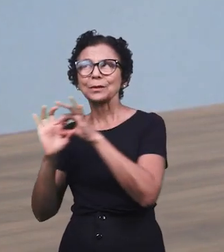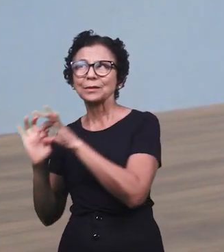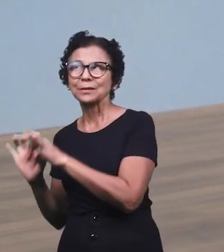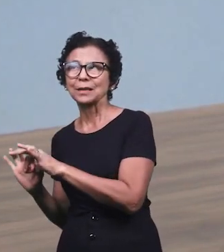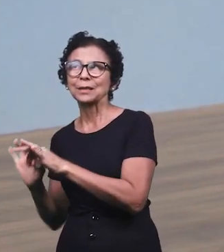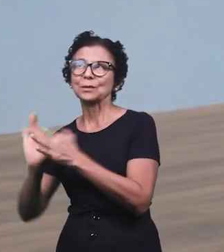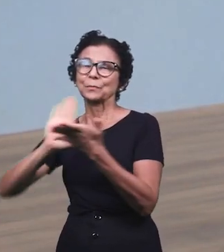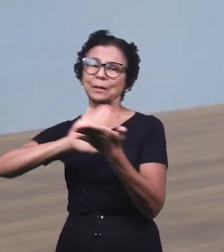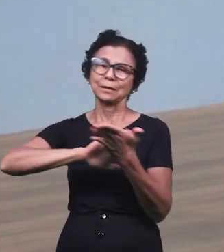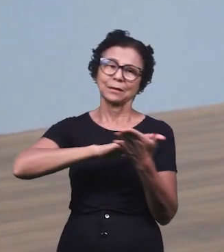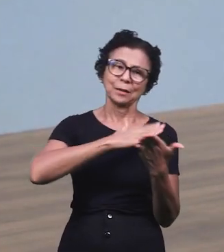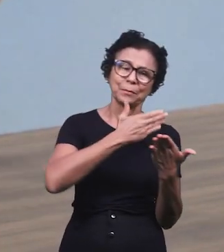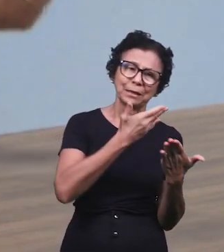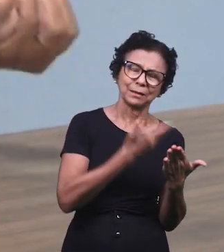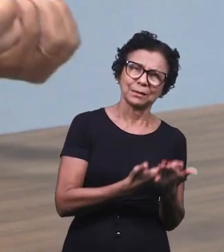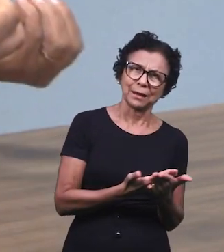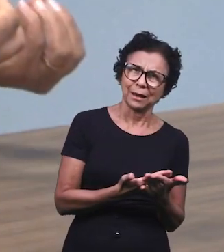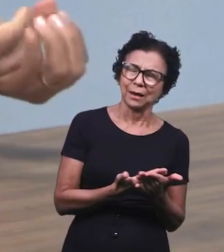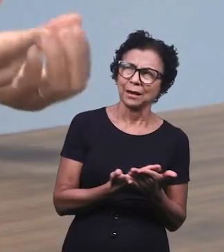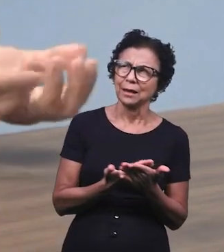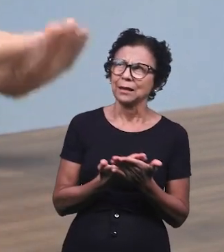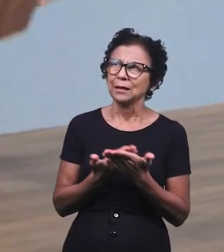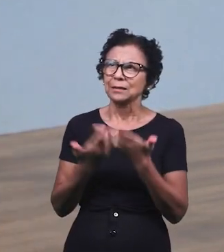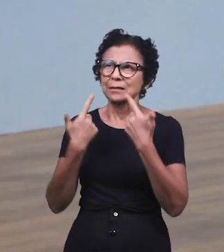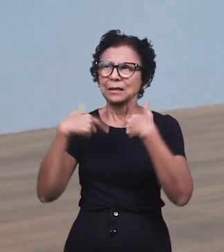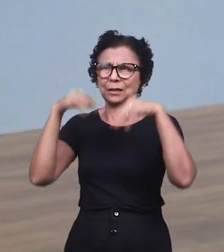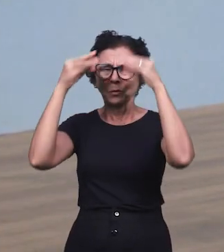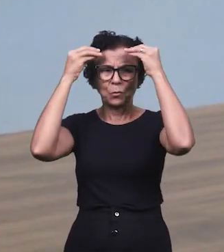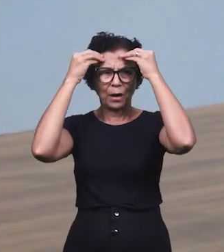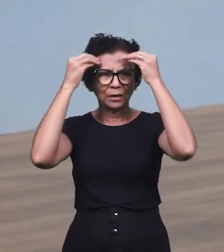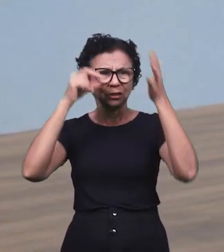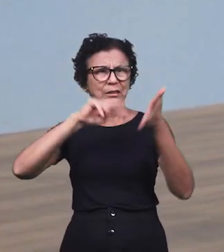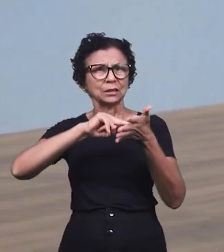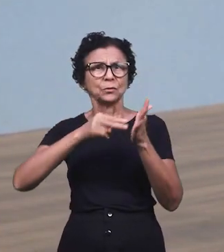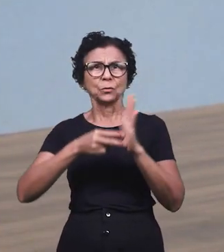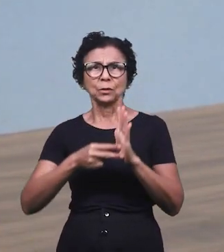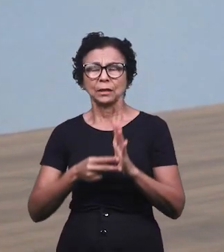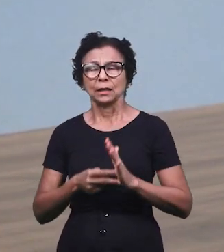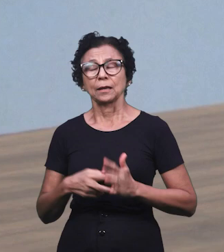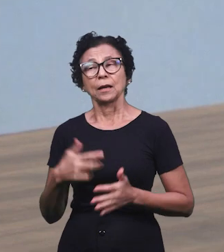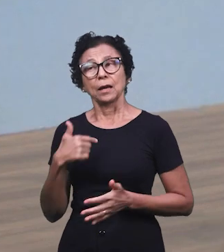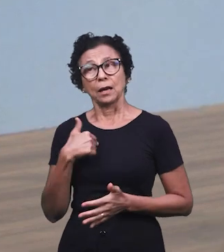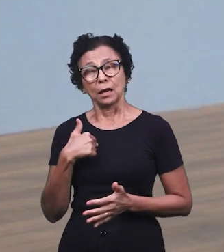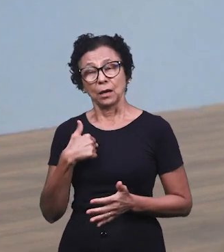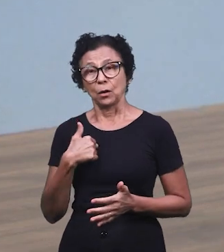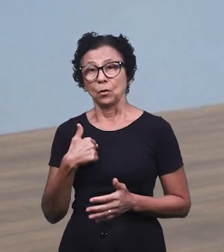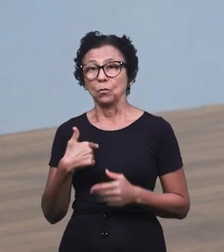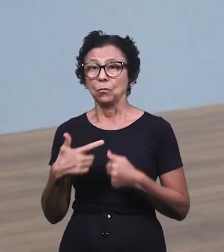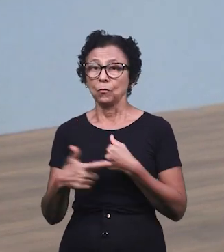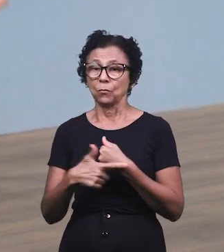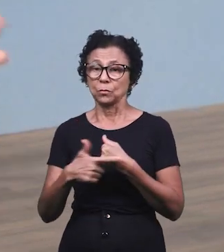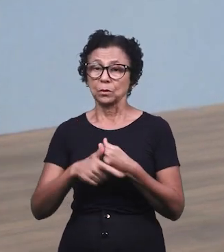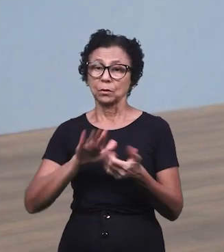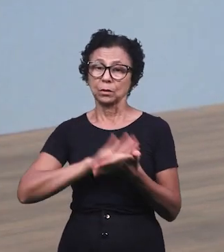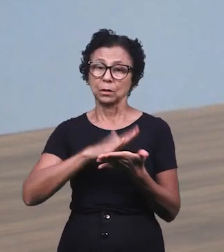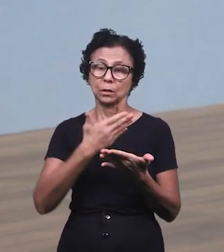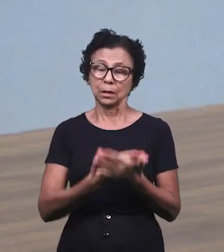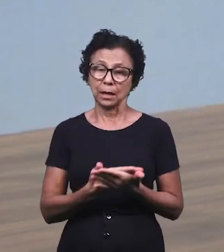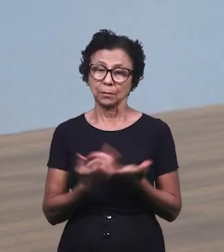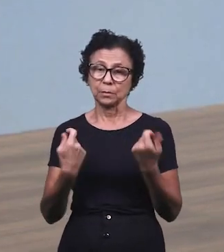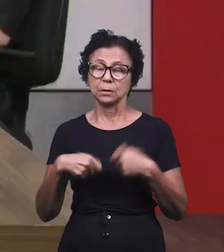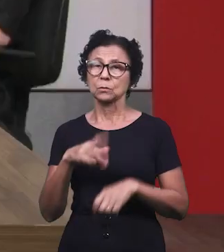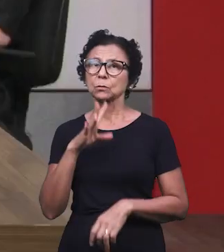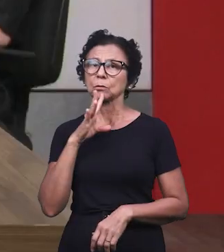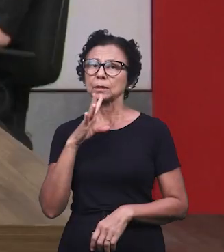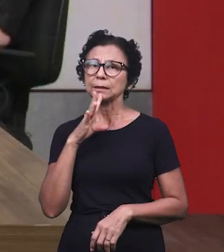de linguagem, o que é isso? Então, eu, enquanto intérprete, eu tenho que saber, né? Sim. Conhecer para podermos trazer o